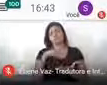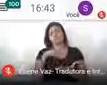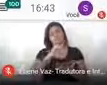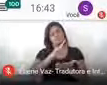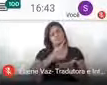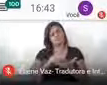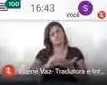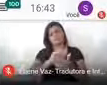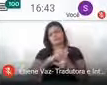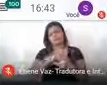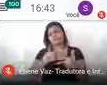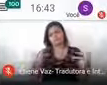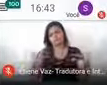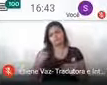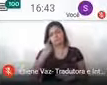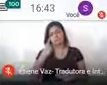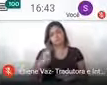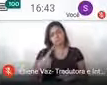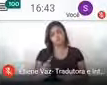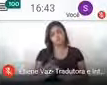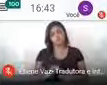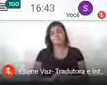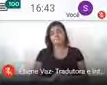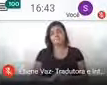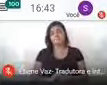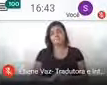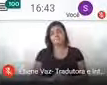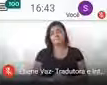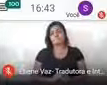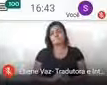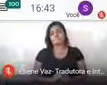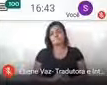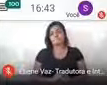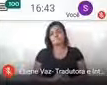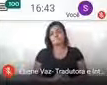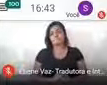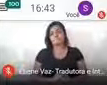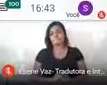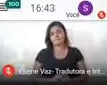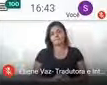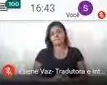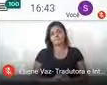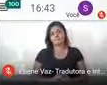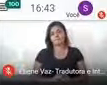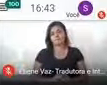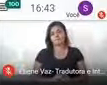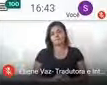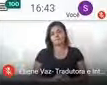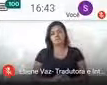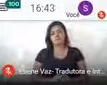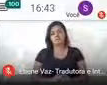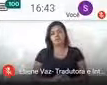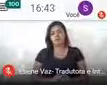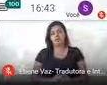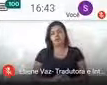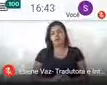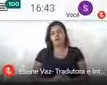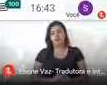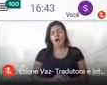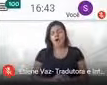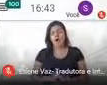inclusive lá está esse nosso artigo, e entender um pouco mais. Né? Estou aqui também para provocar, né,